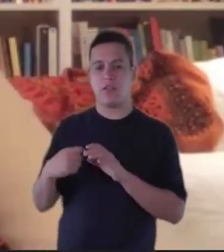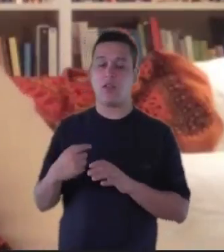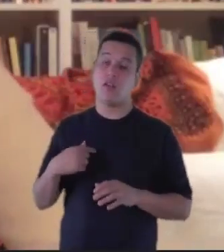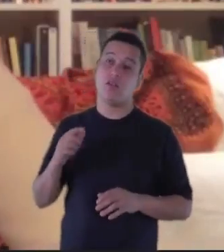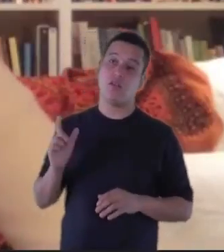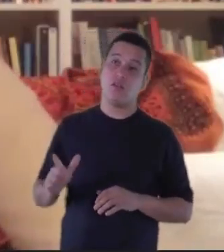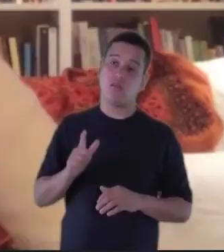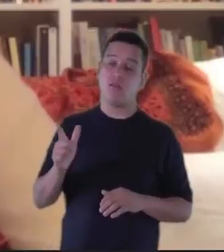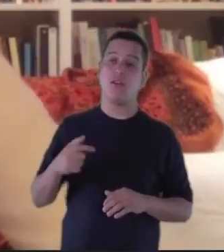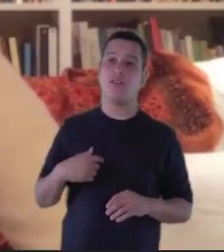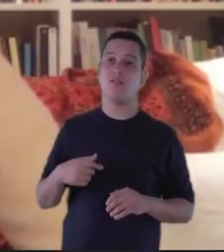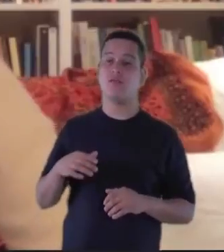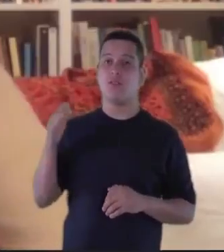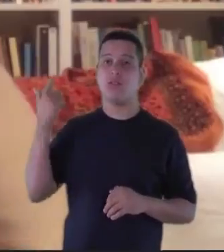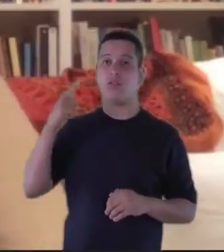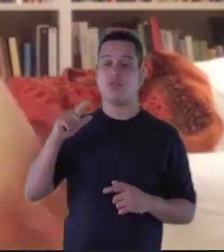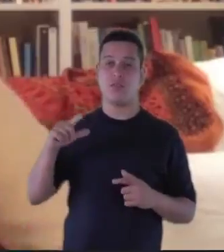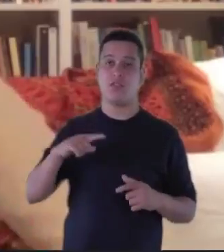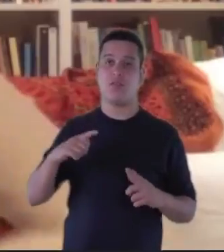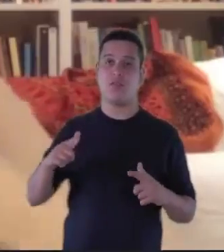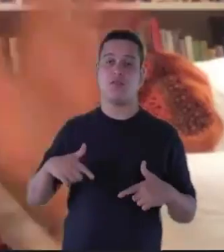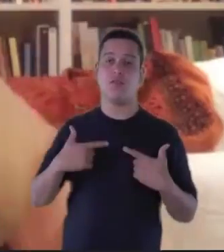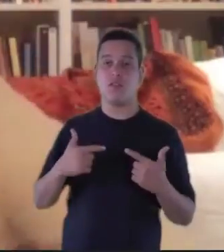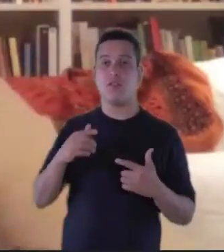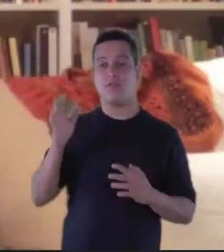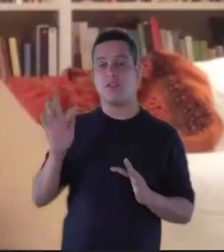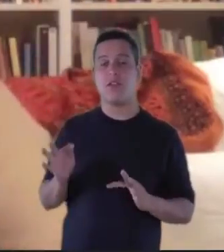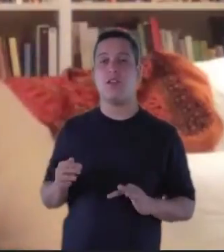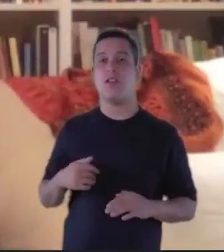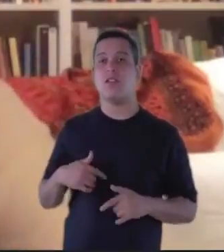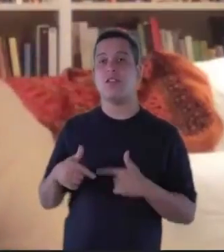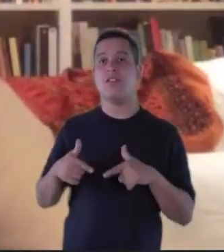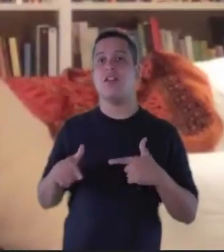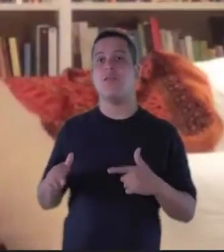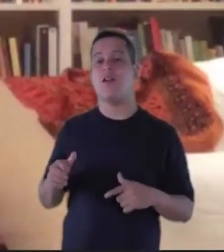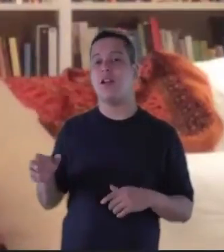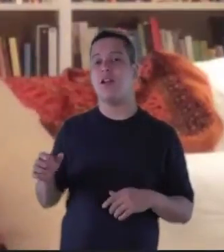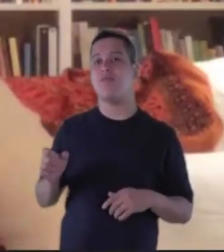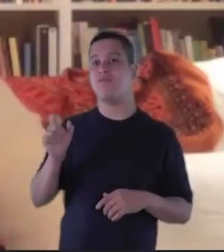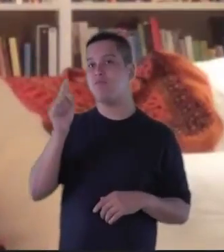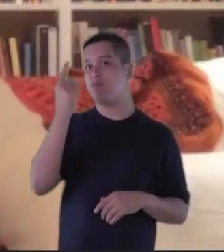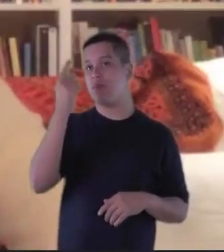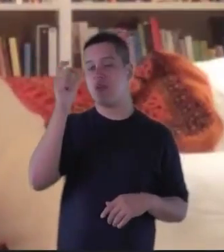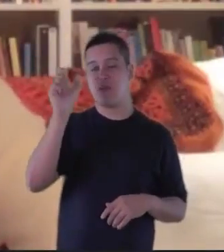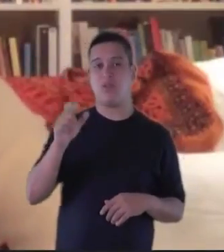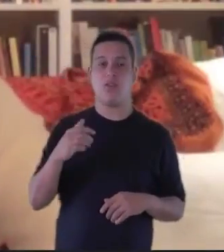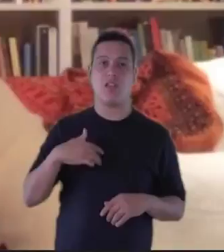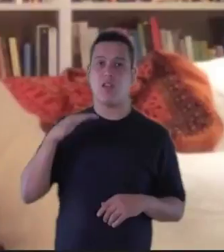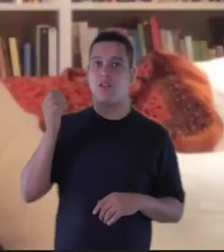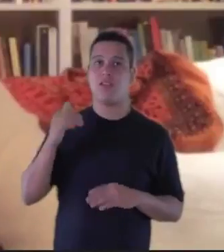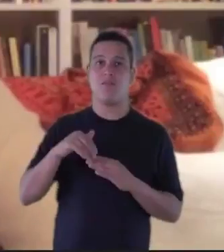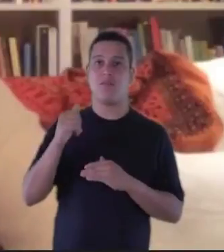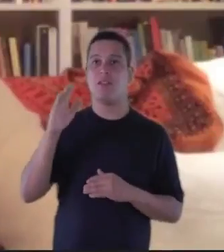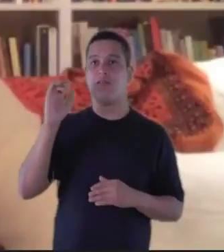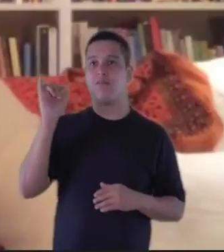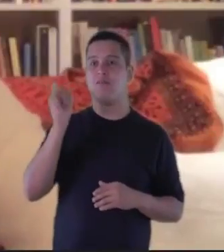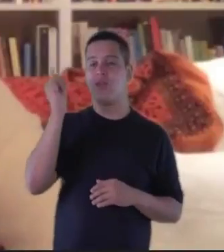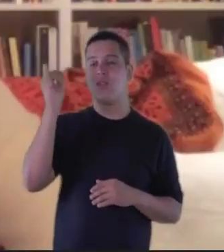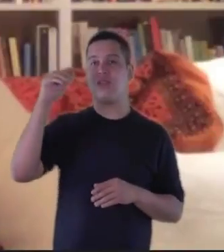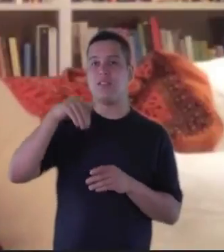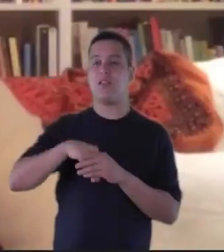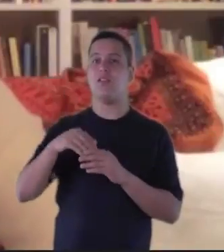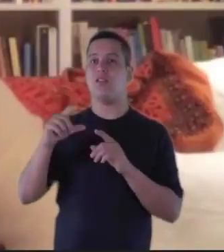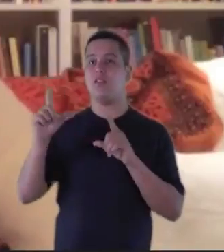trabalhar, que eu considero assim o maior novelista brasileiro, que é o Gilberto Braga, e